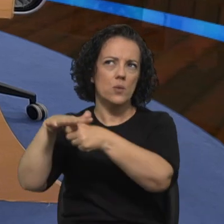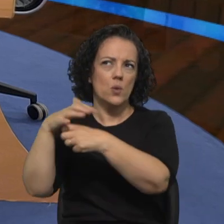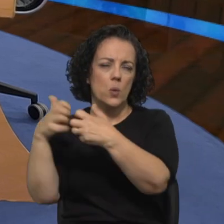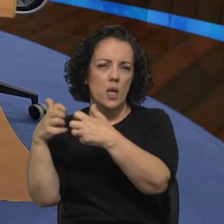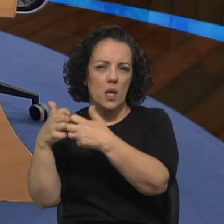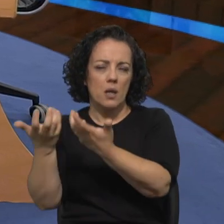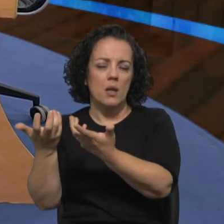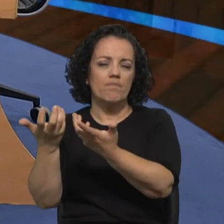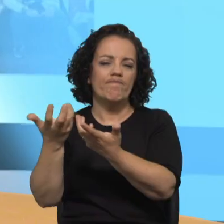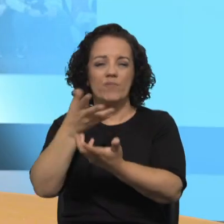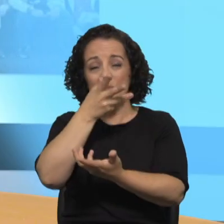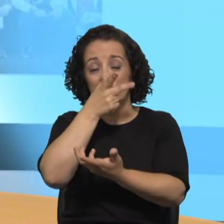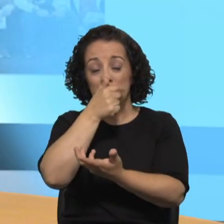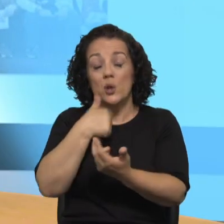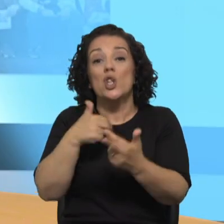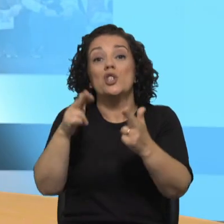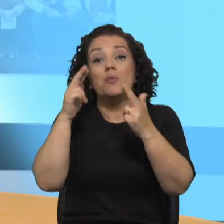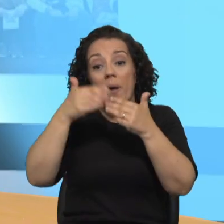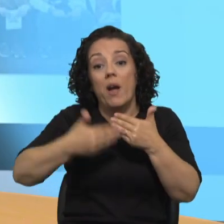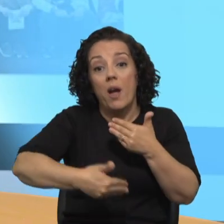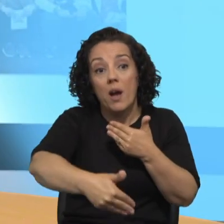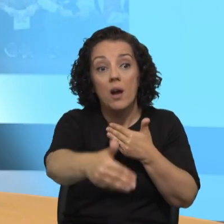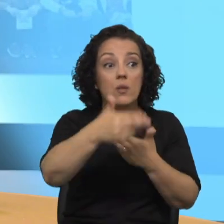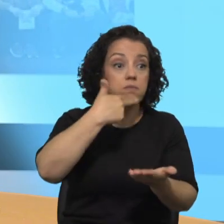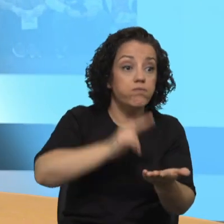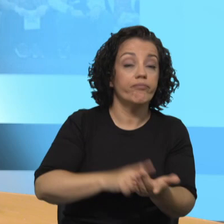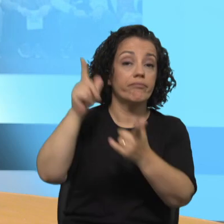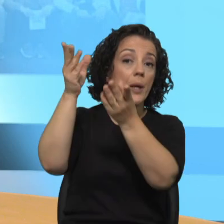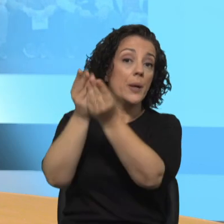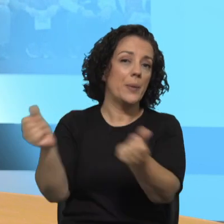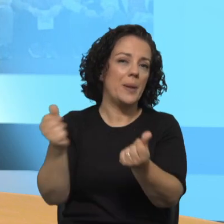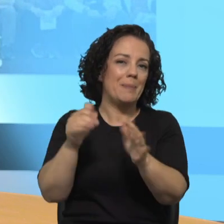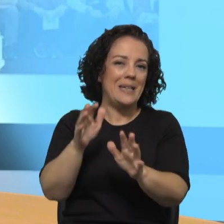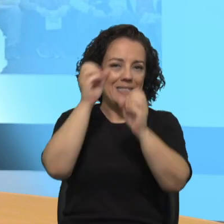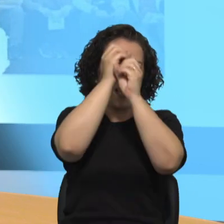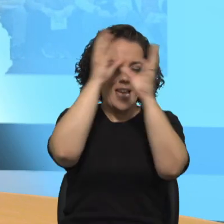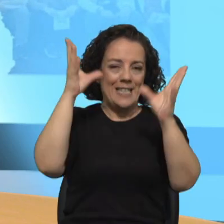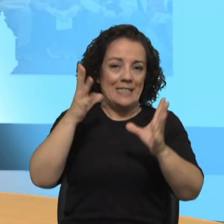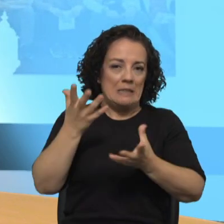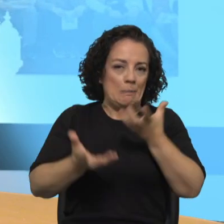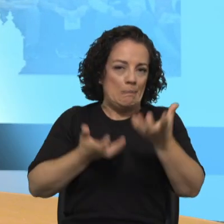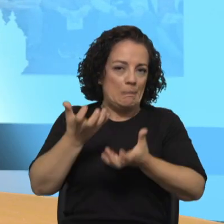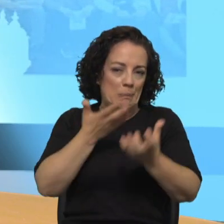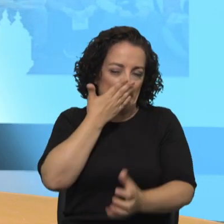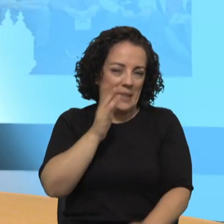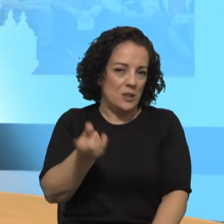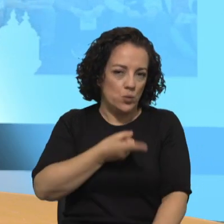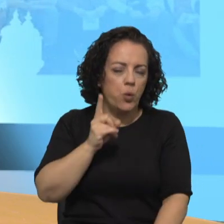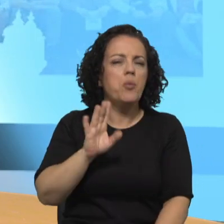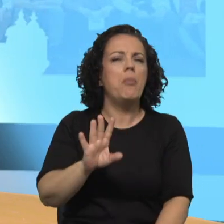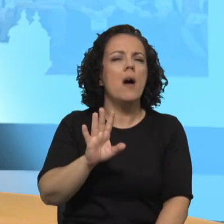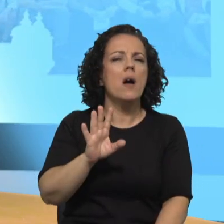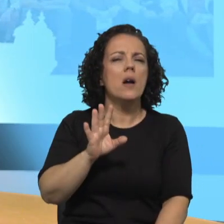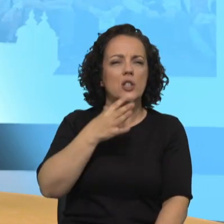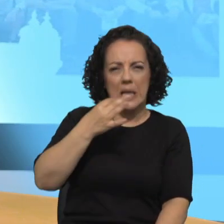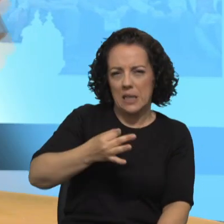infelizmente esperemos que já não exista, mas que as perspectivas não apontam para aí. Mas podemos esperar aqui o Papa,